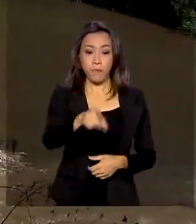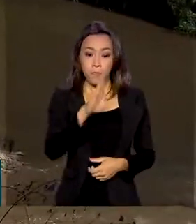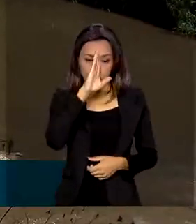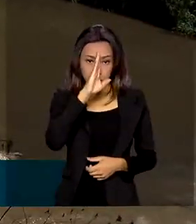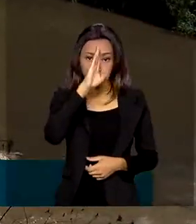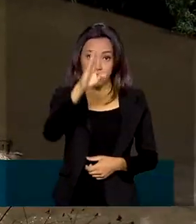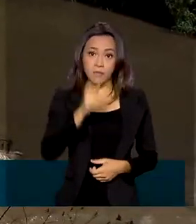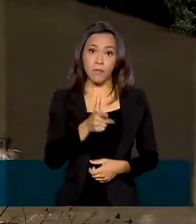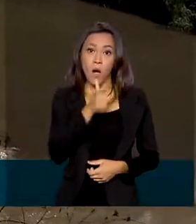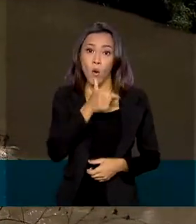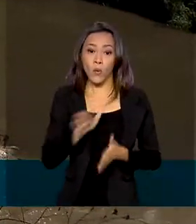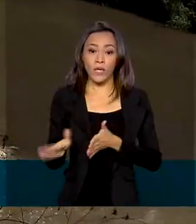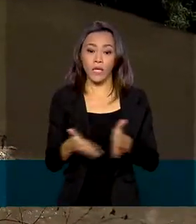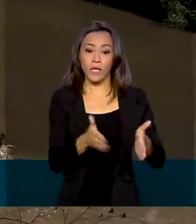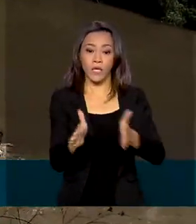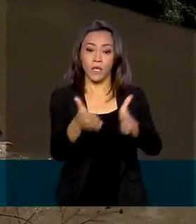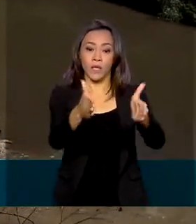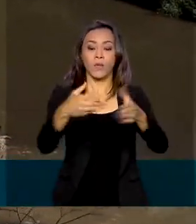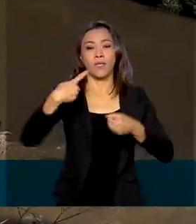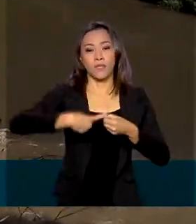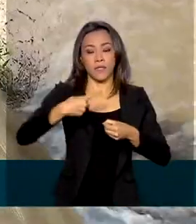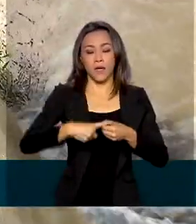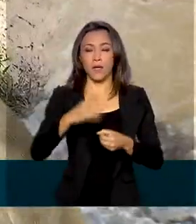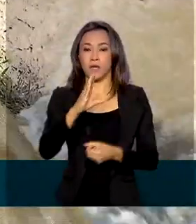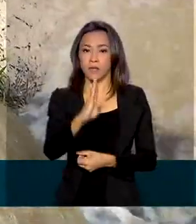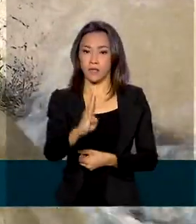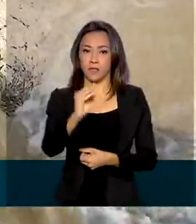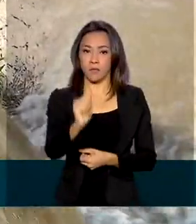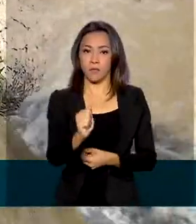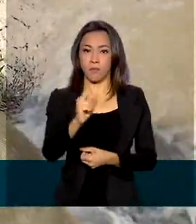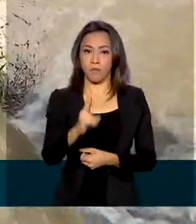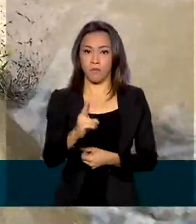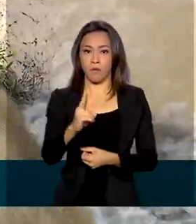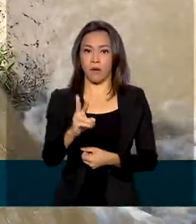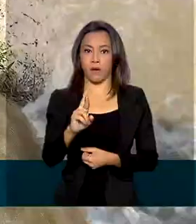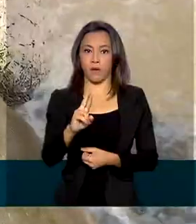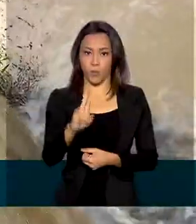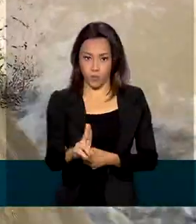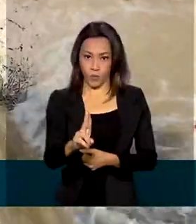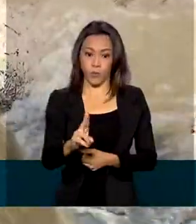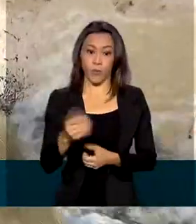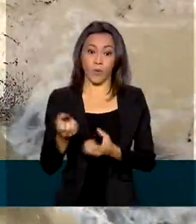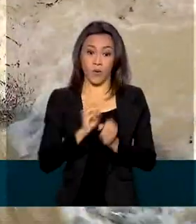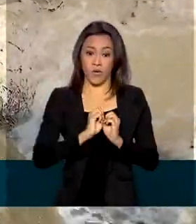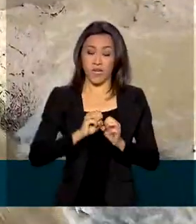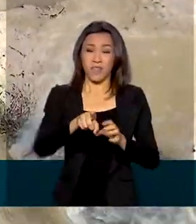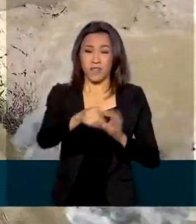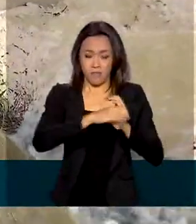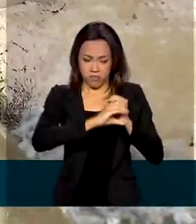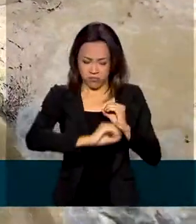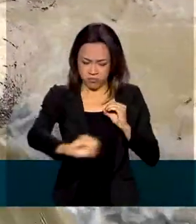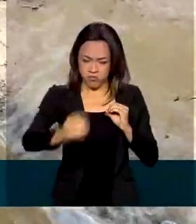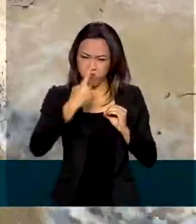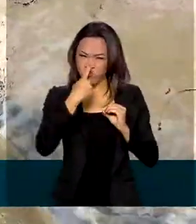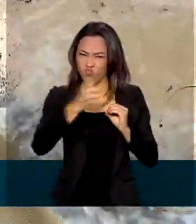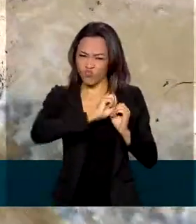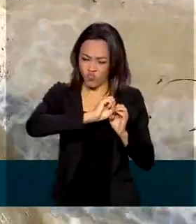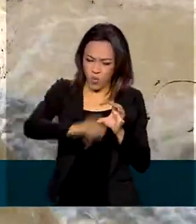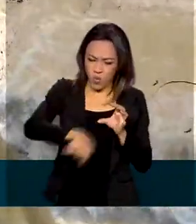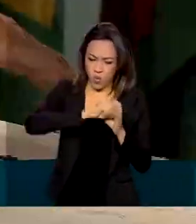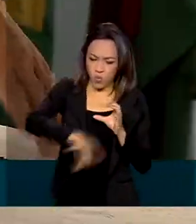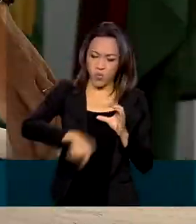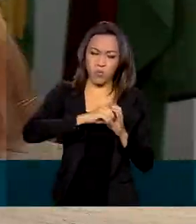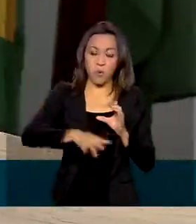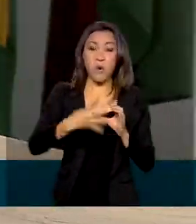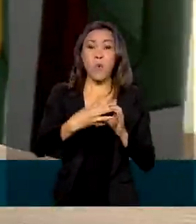abastece a cidade paulista de Bauru e regiões próximas recebe a cada segundo 400 litros de esgoto sem